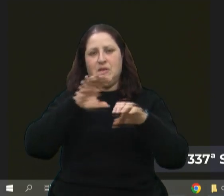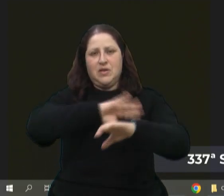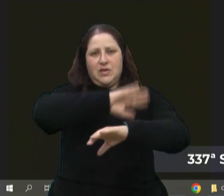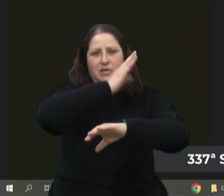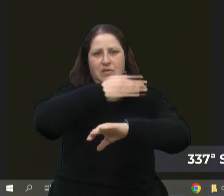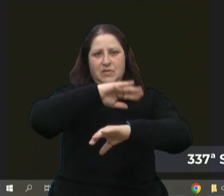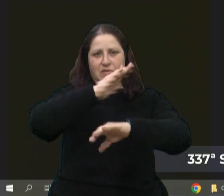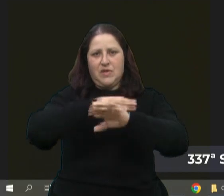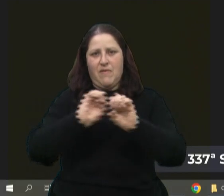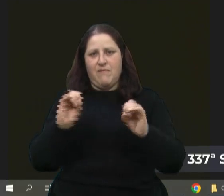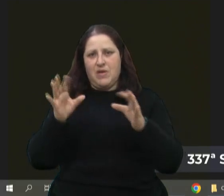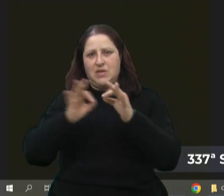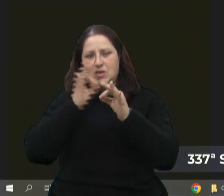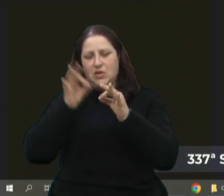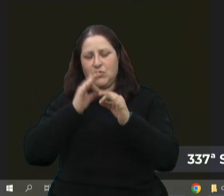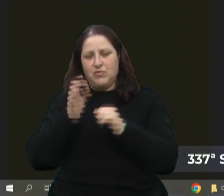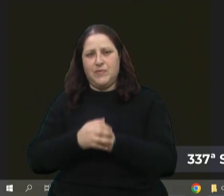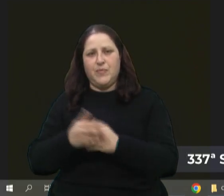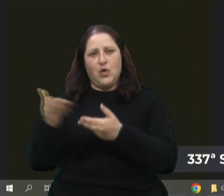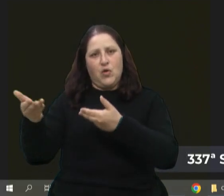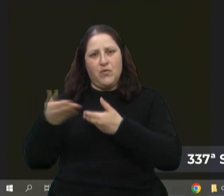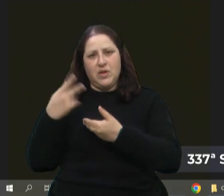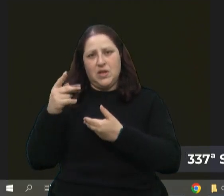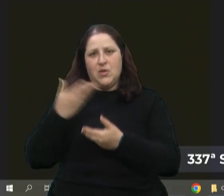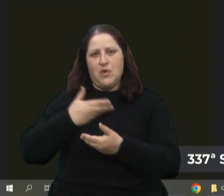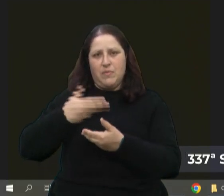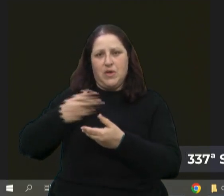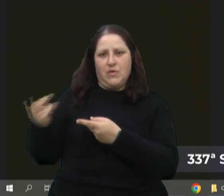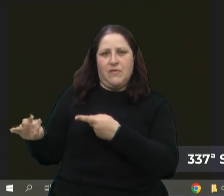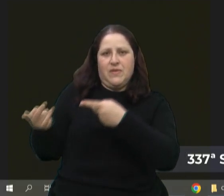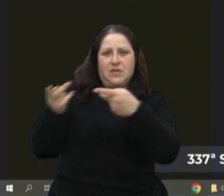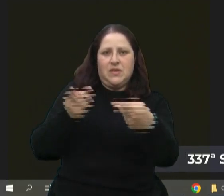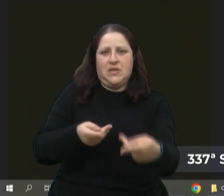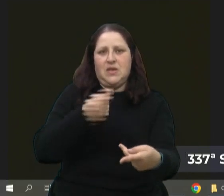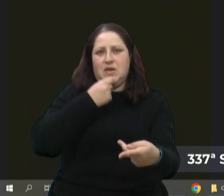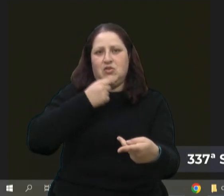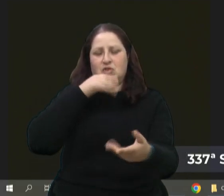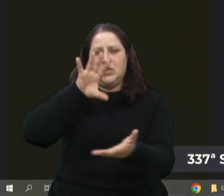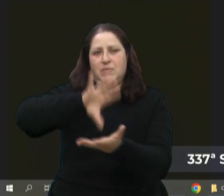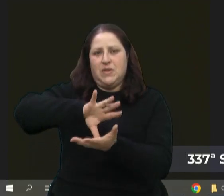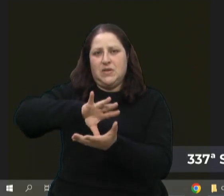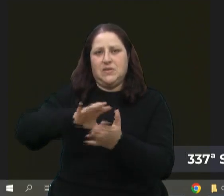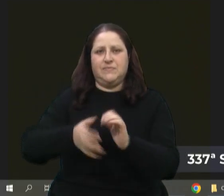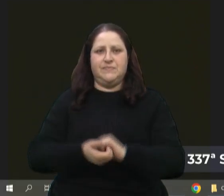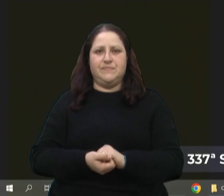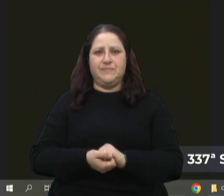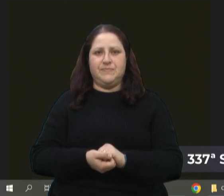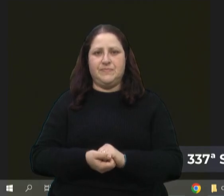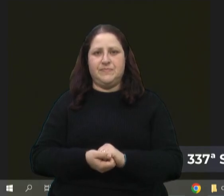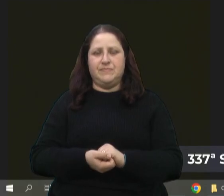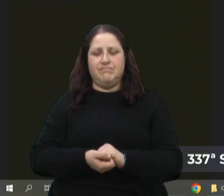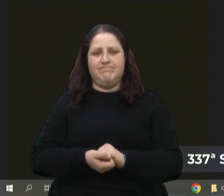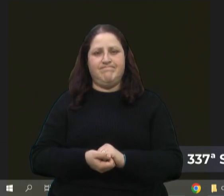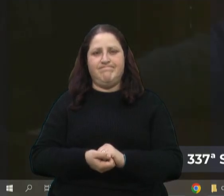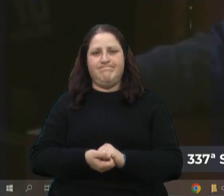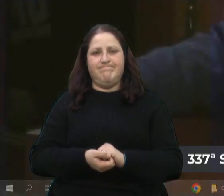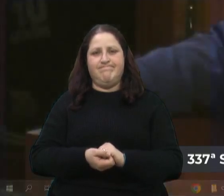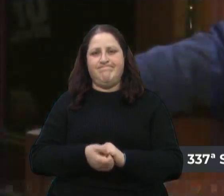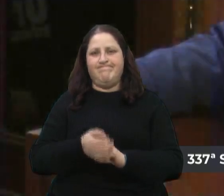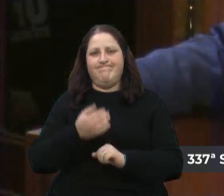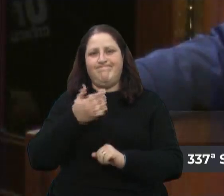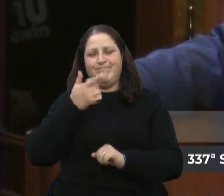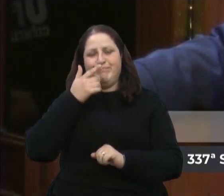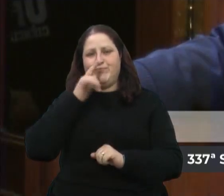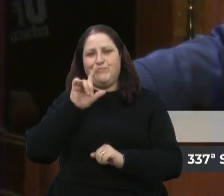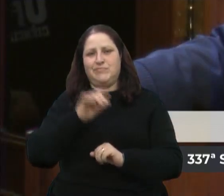Uva. Traga um visitante amigo seu de fora para visitar a nossa praça. Não dá mais, precisamos